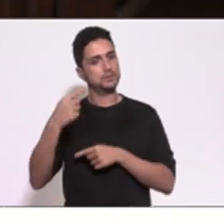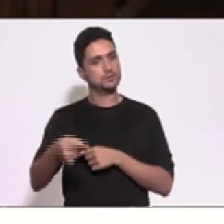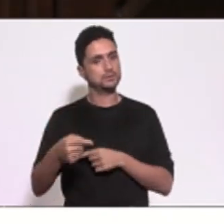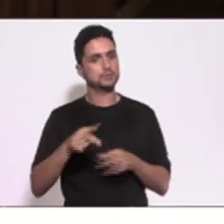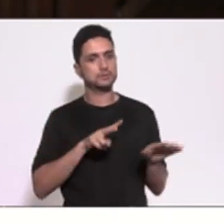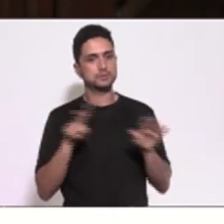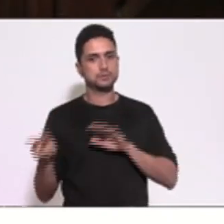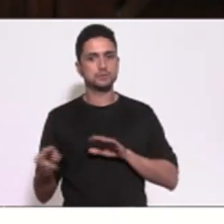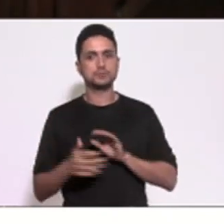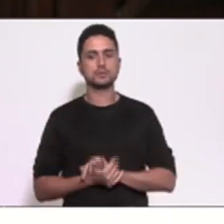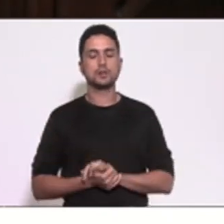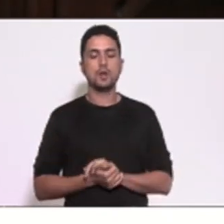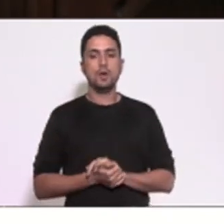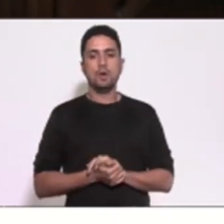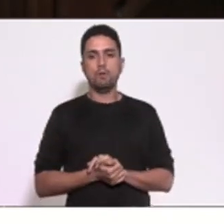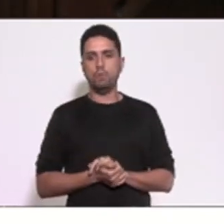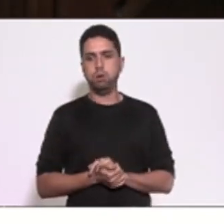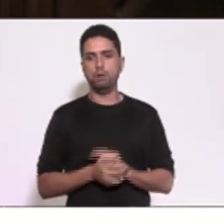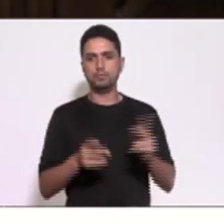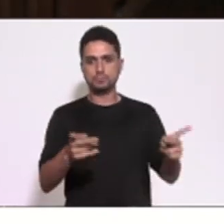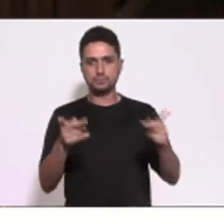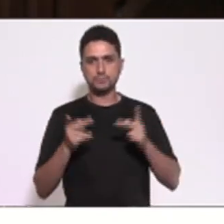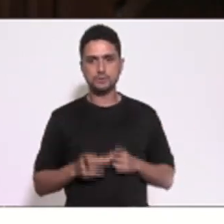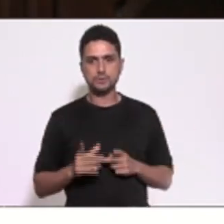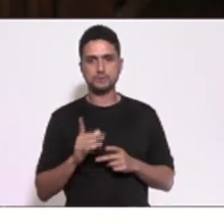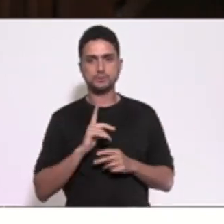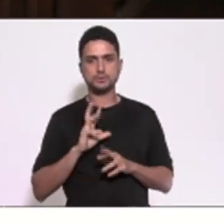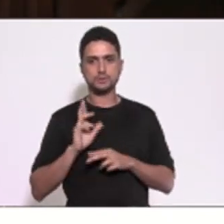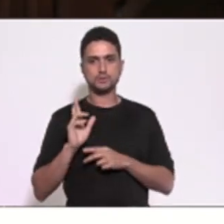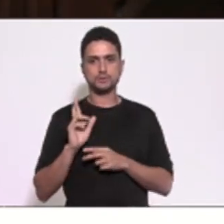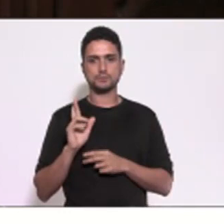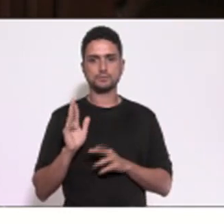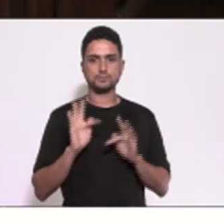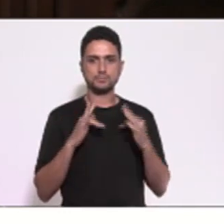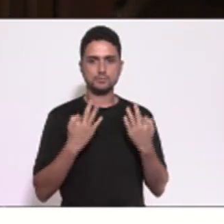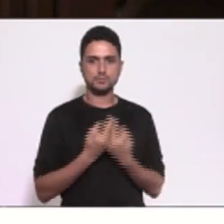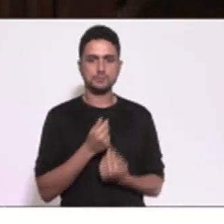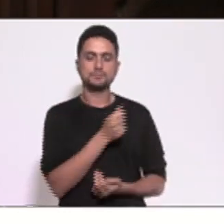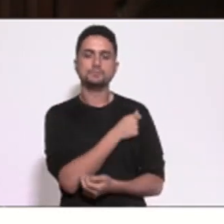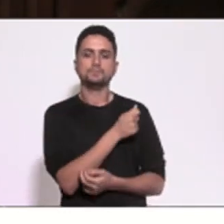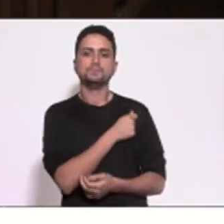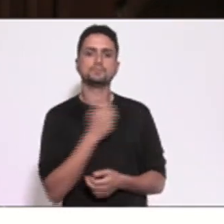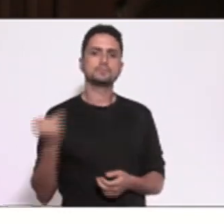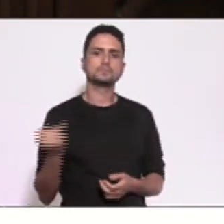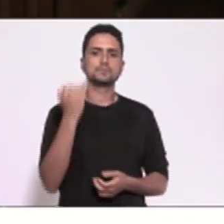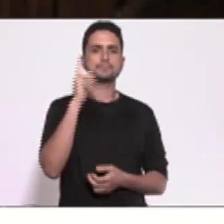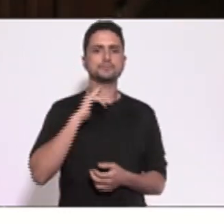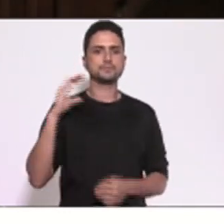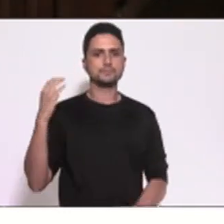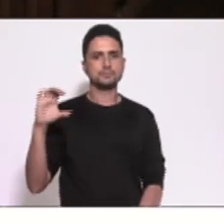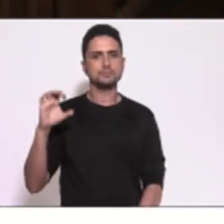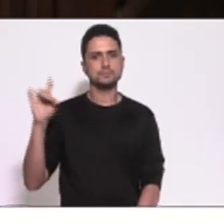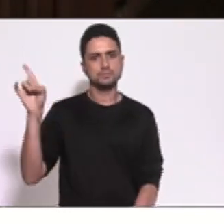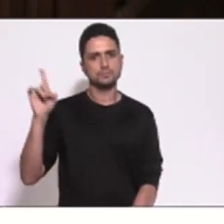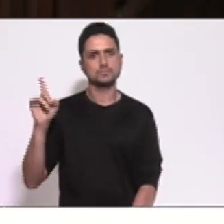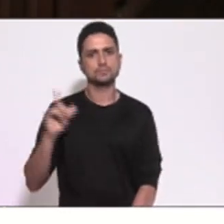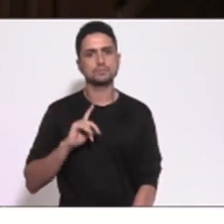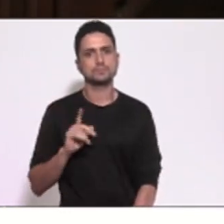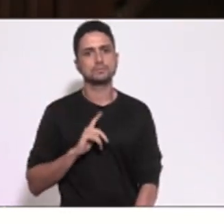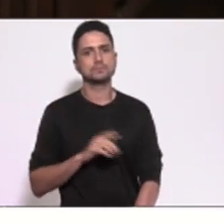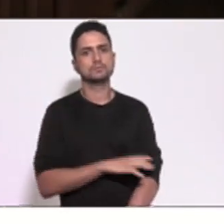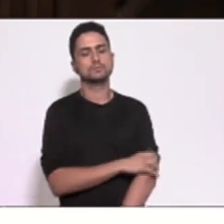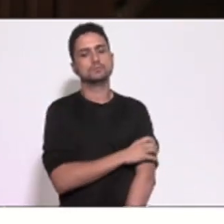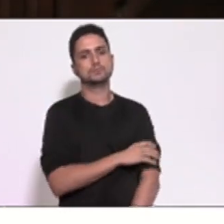receberá representantes de pais, mães, responsáveis de alunos. É muito importante que o Centro Educacional de Niterói consiga sair